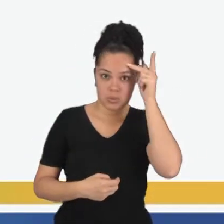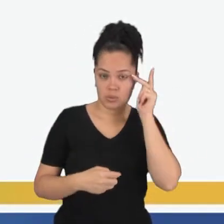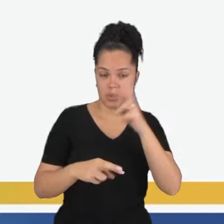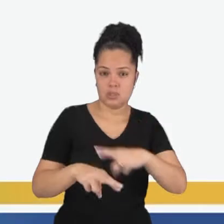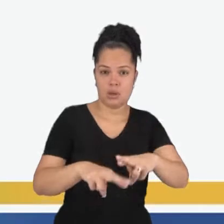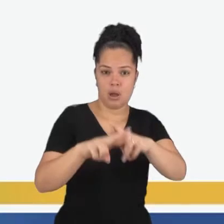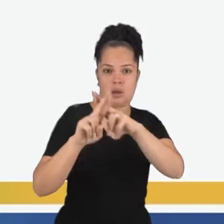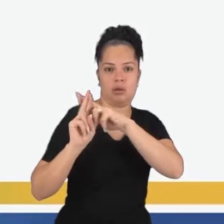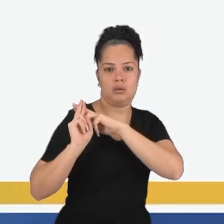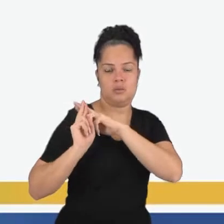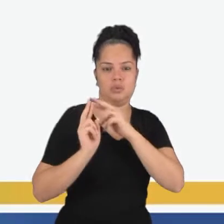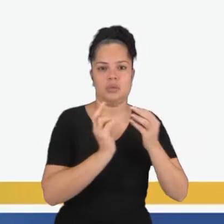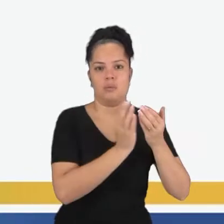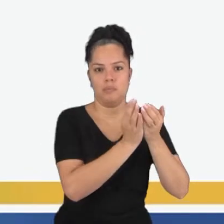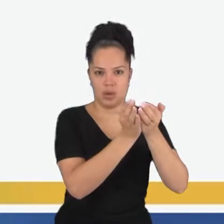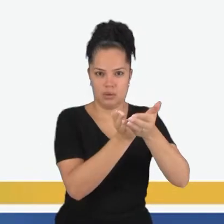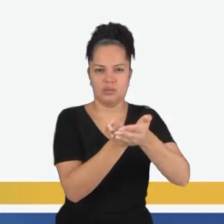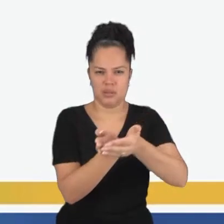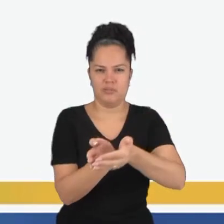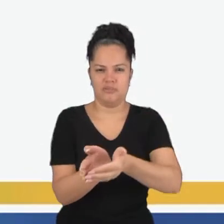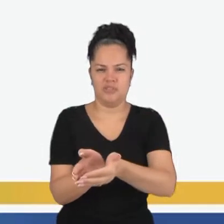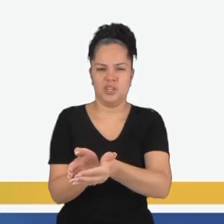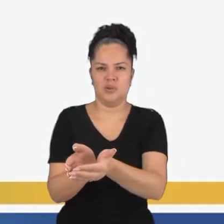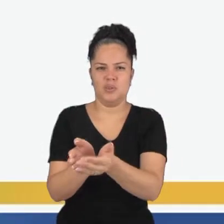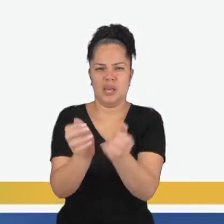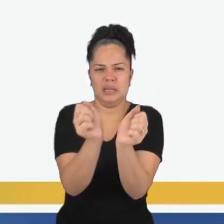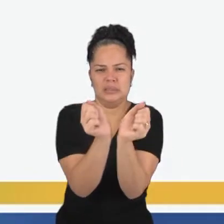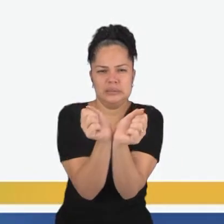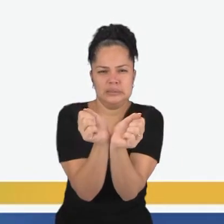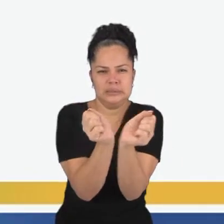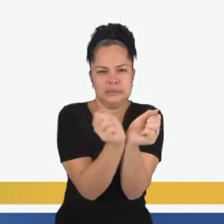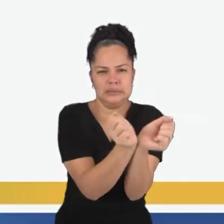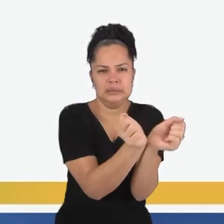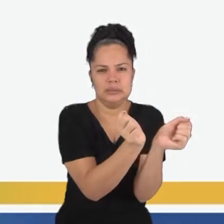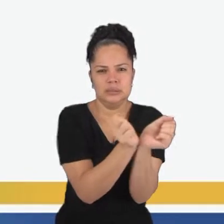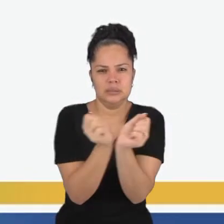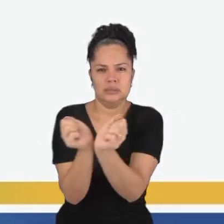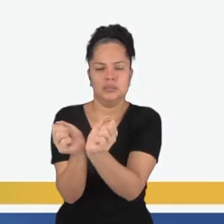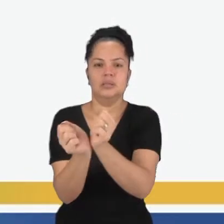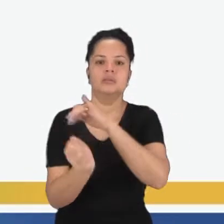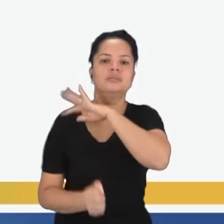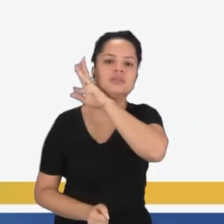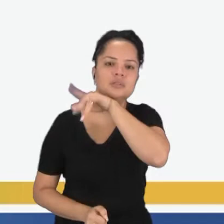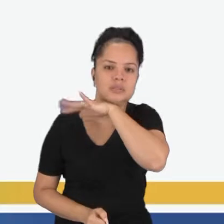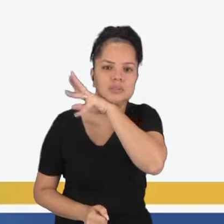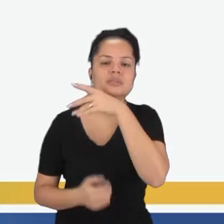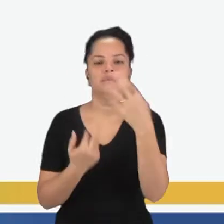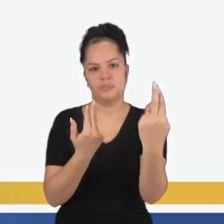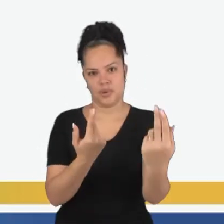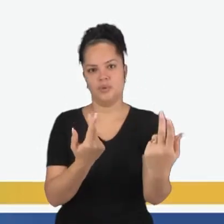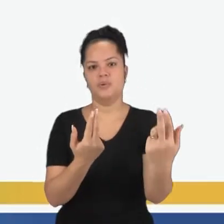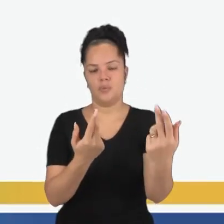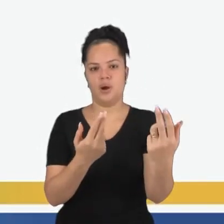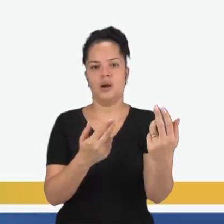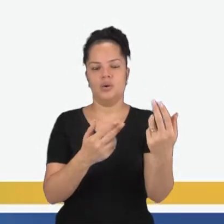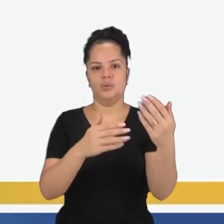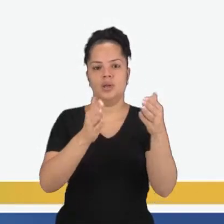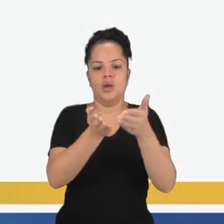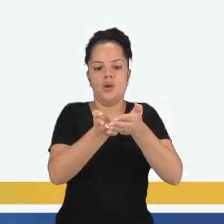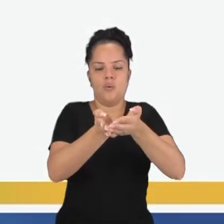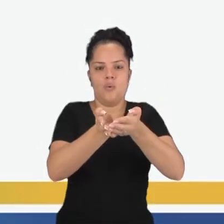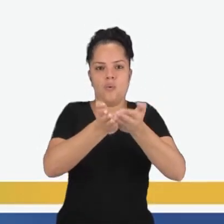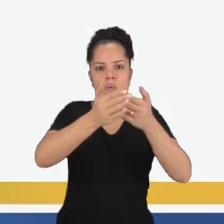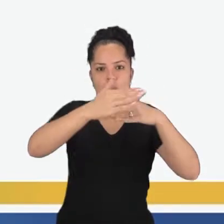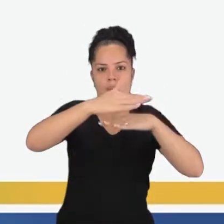negreiros amontoavam negros acorrentados como animais em seus porões, que muitas